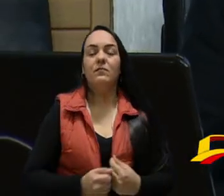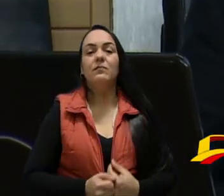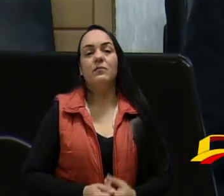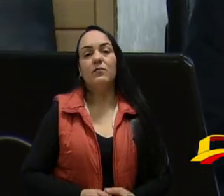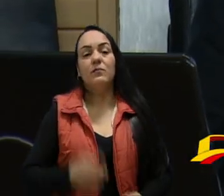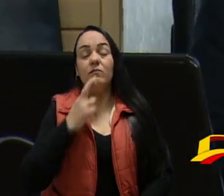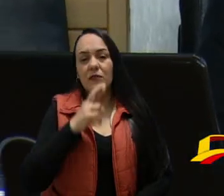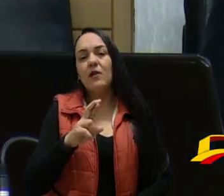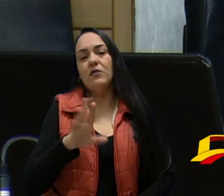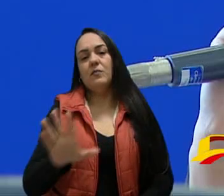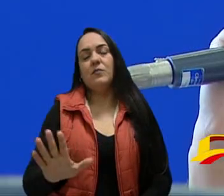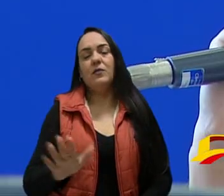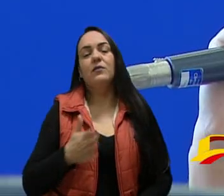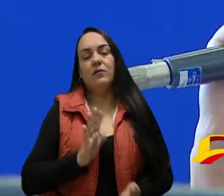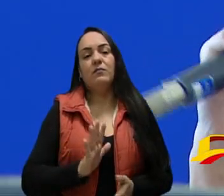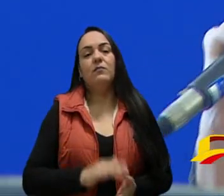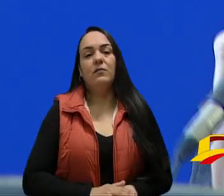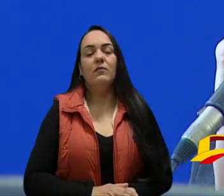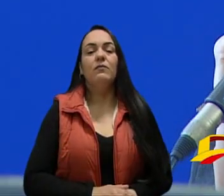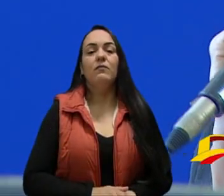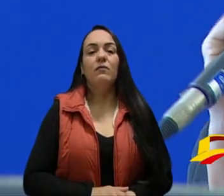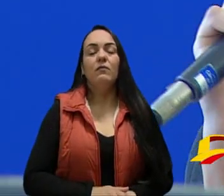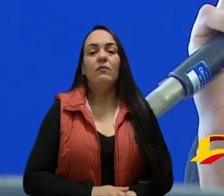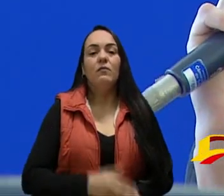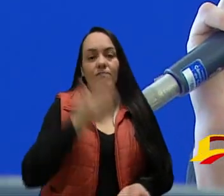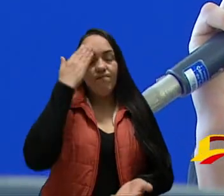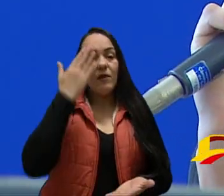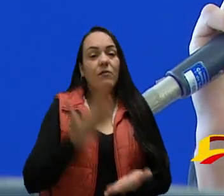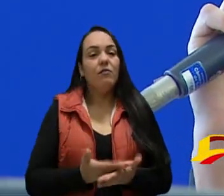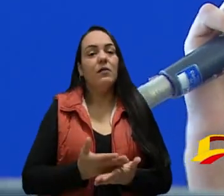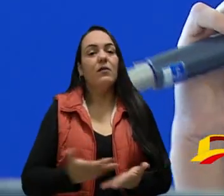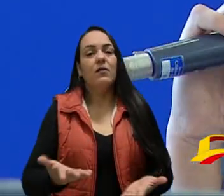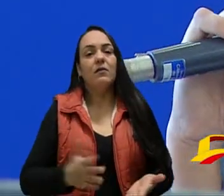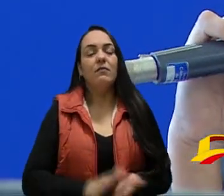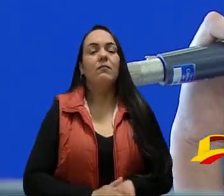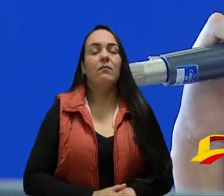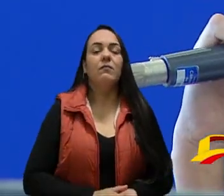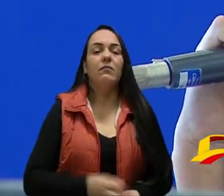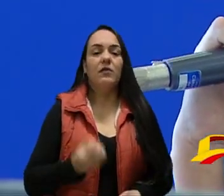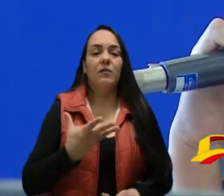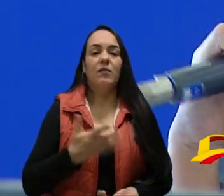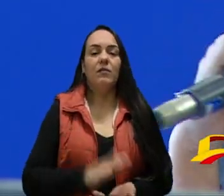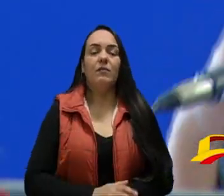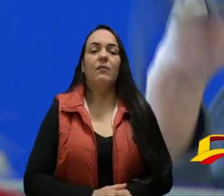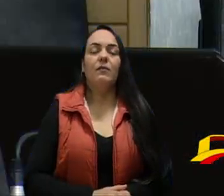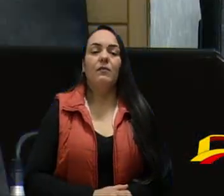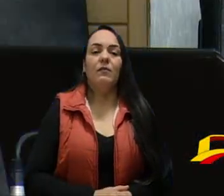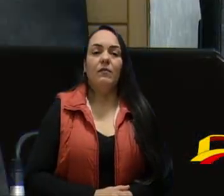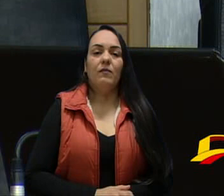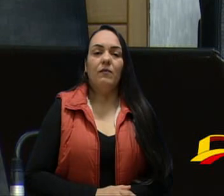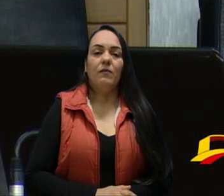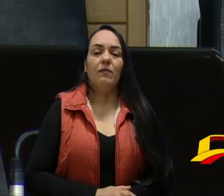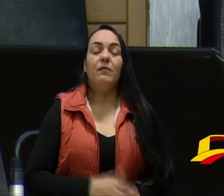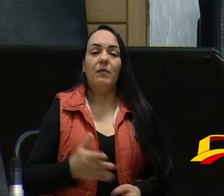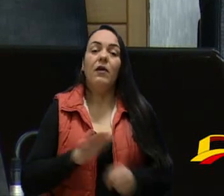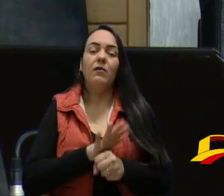resposta a vereadora não responder eu vou no decorrer eu vejo se faço a colocação